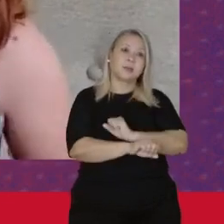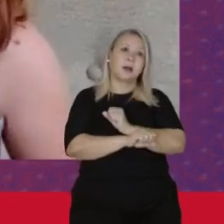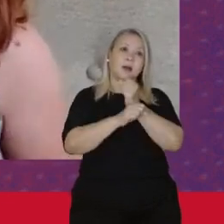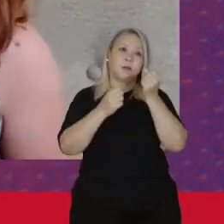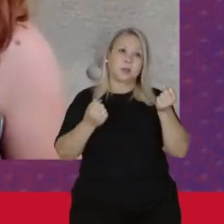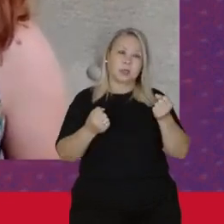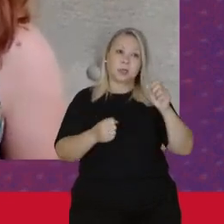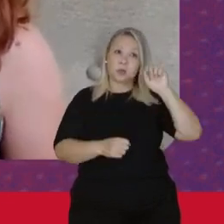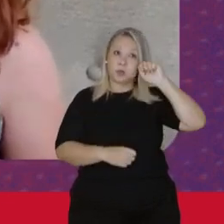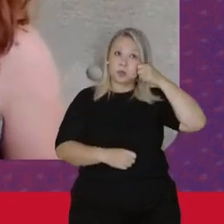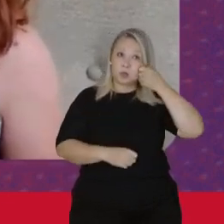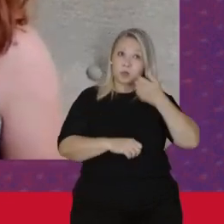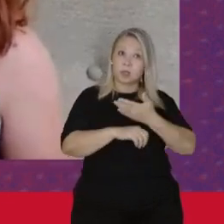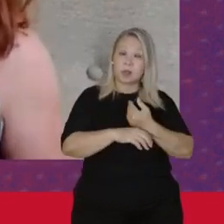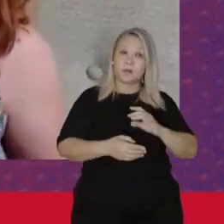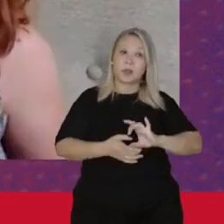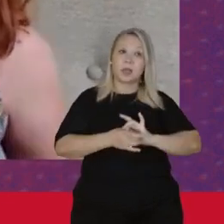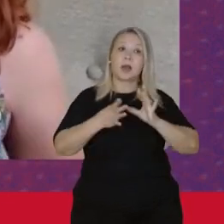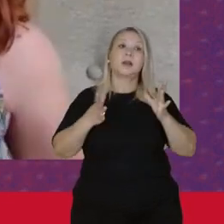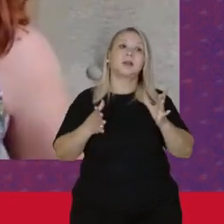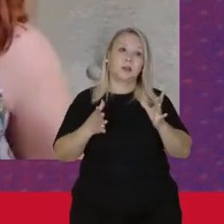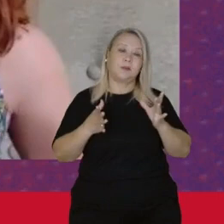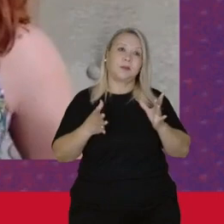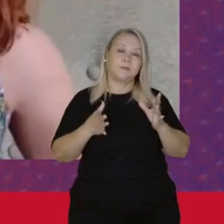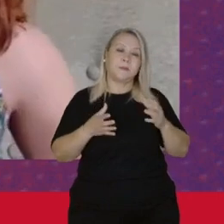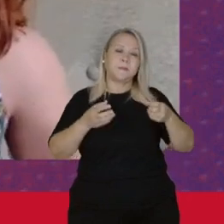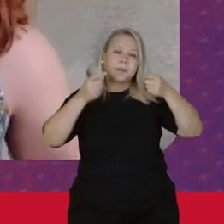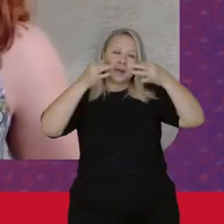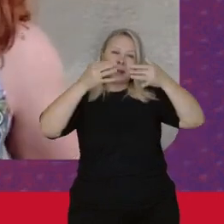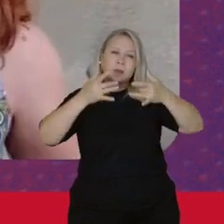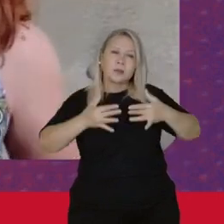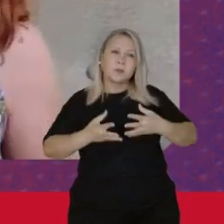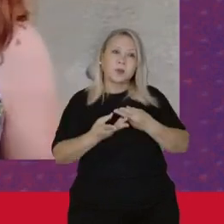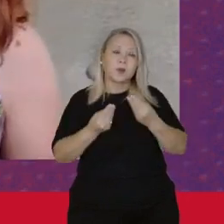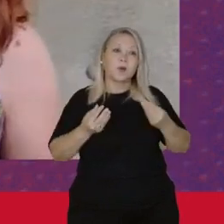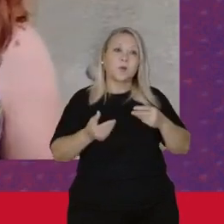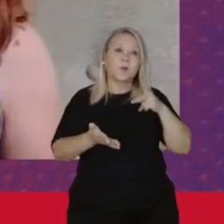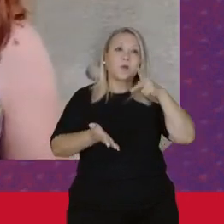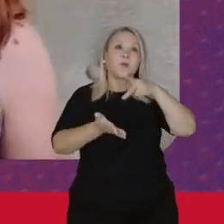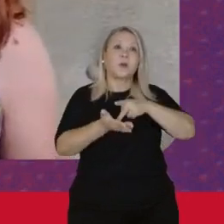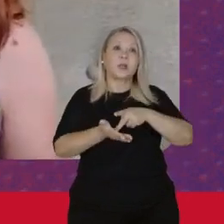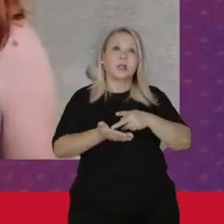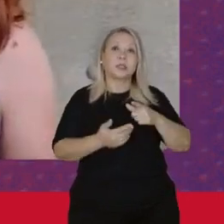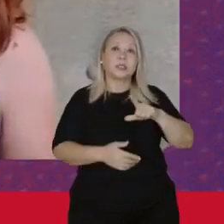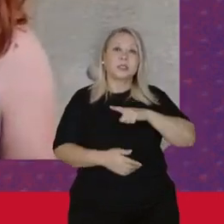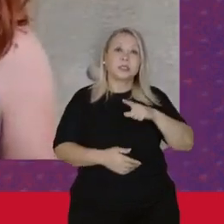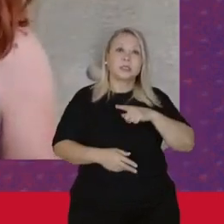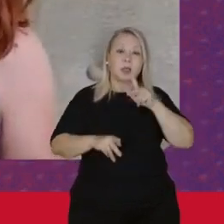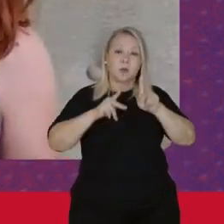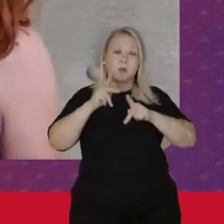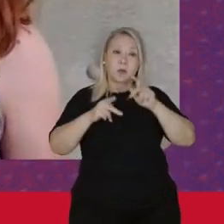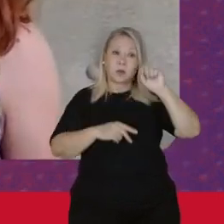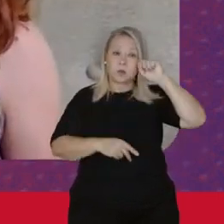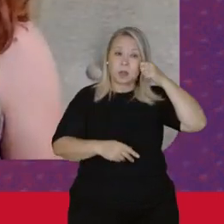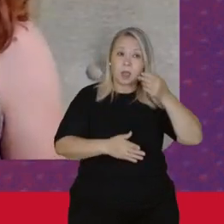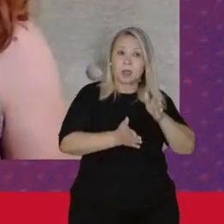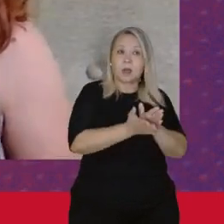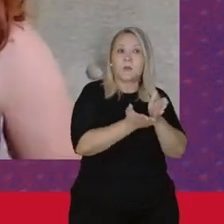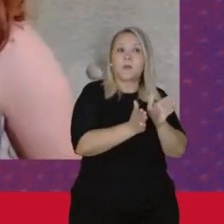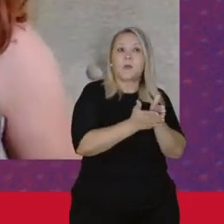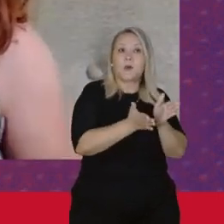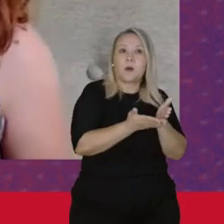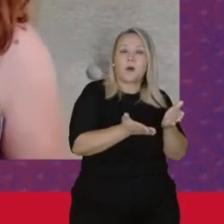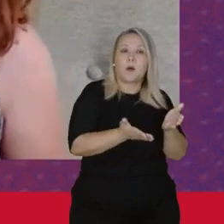dos negros ficarem livres, e isso explica muito, né, o fato da gente ter uma população negra, pobre,